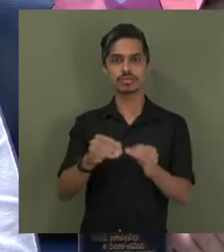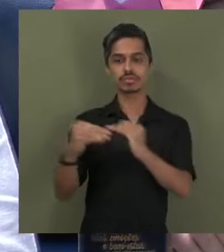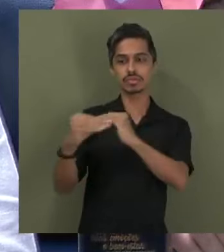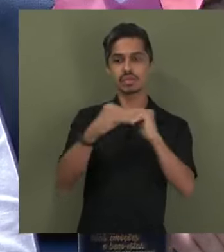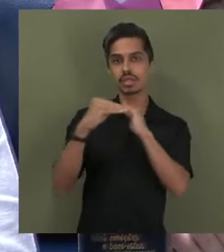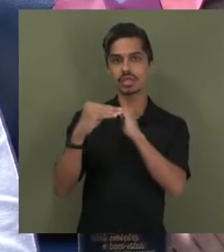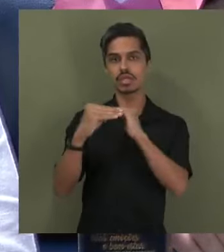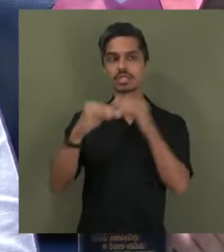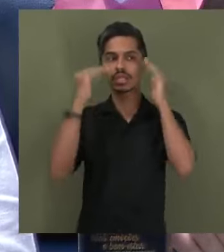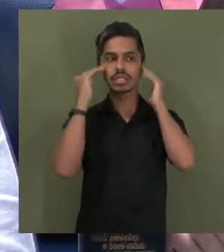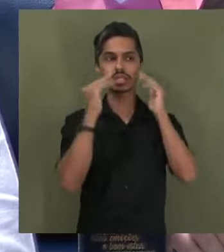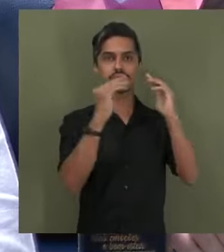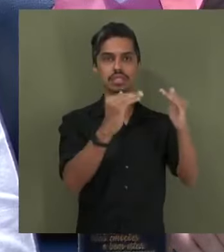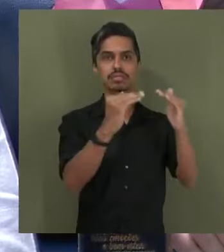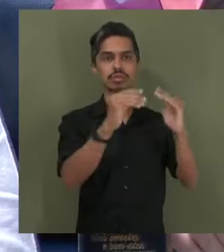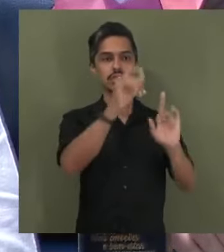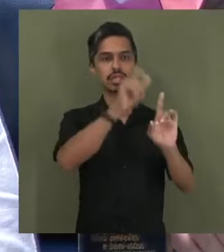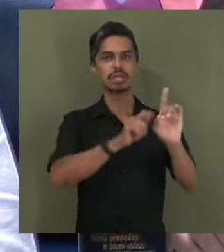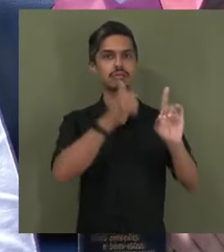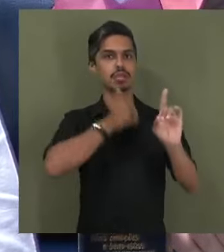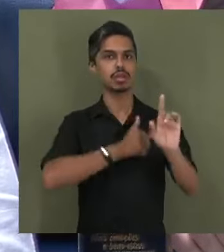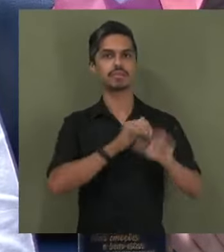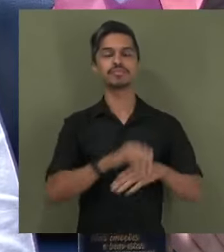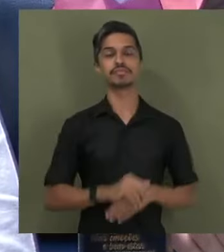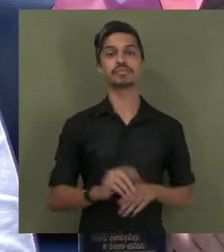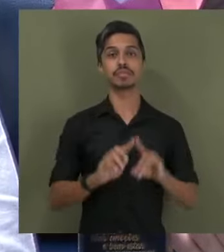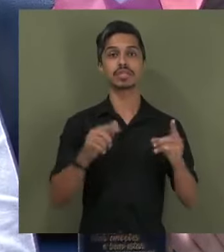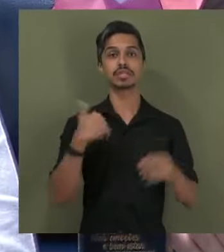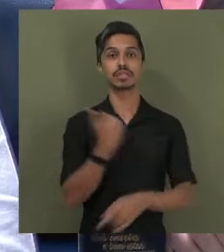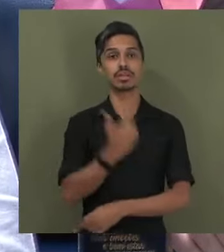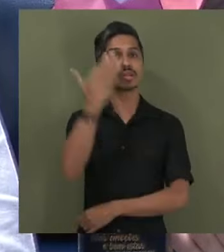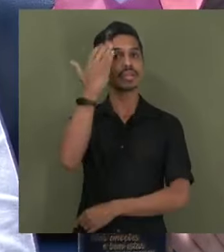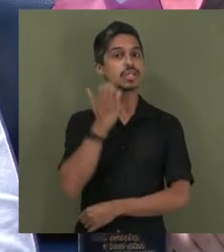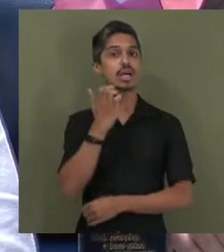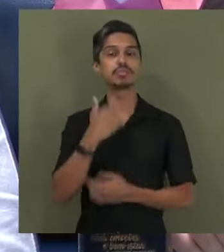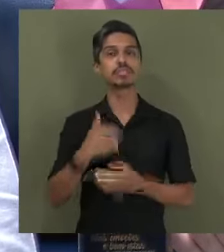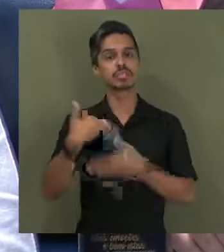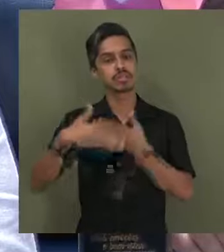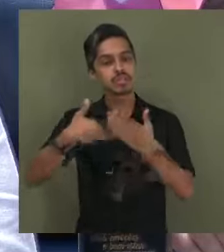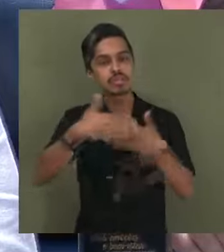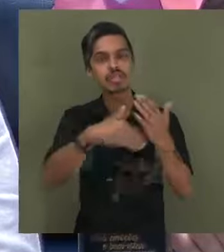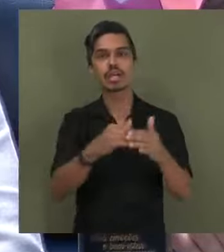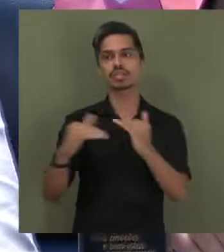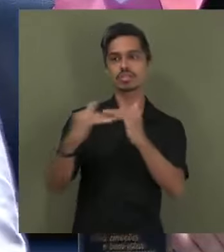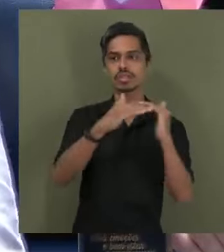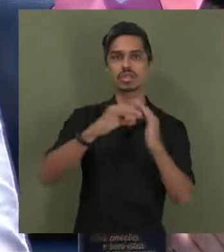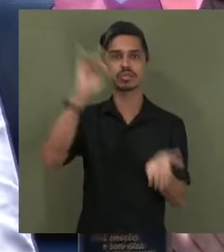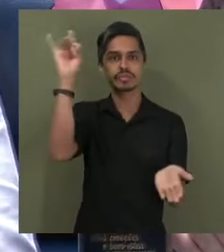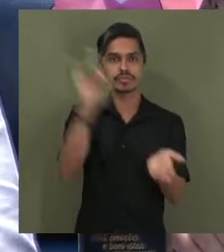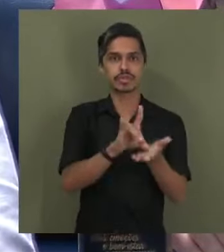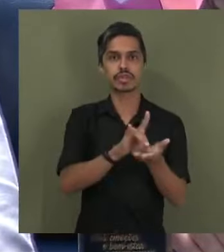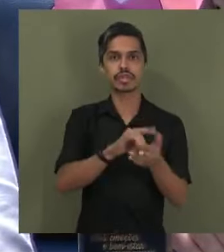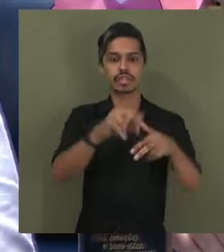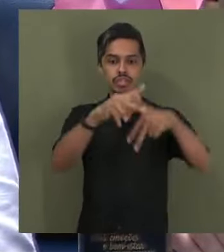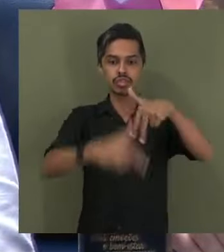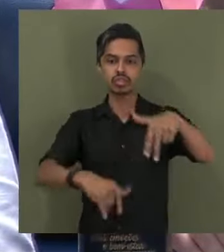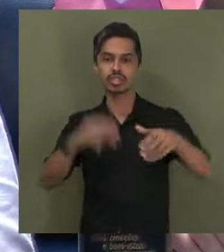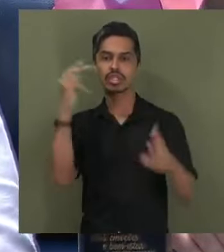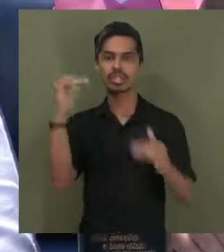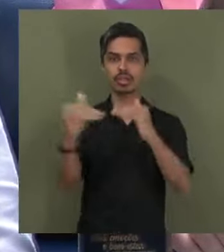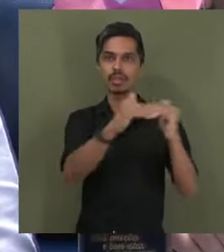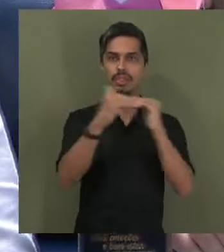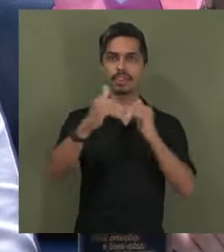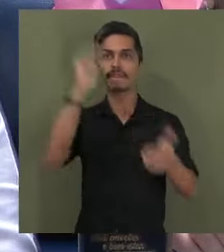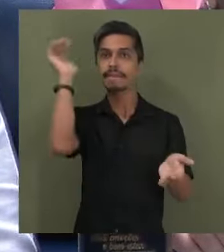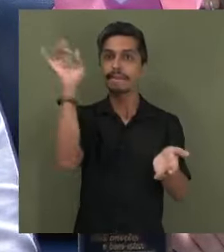as mulheres. Contudo, sabemos que o caminho em direção à igualdade efetiva entre os gêneros ainda é